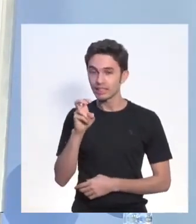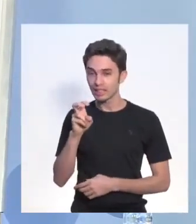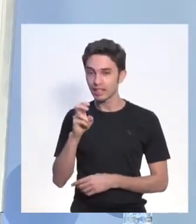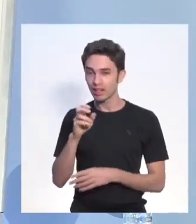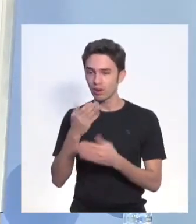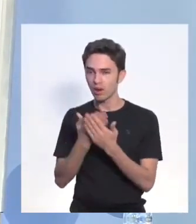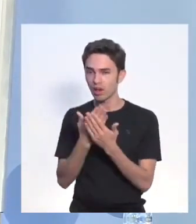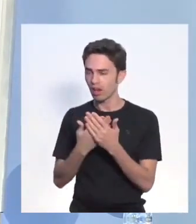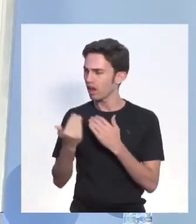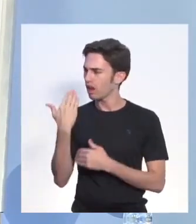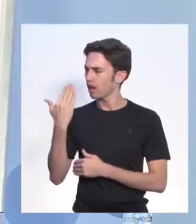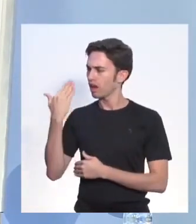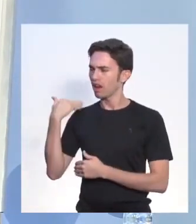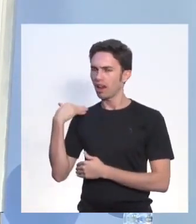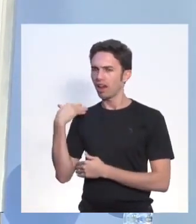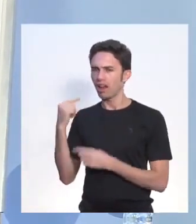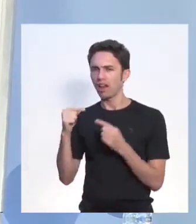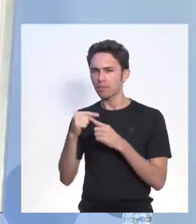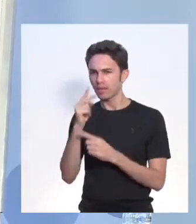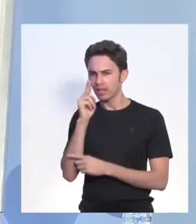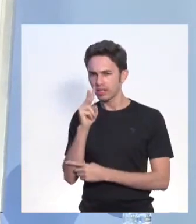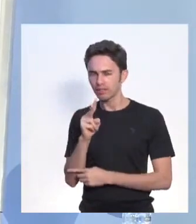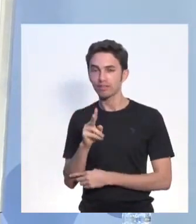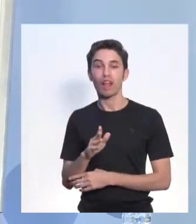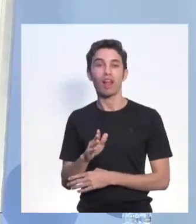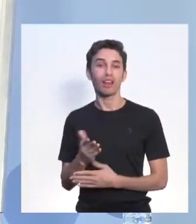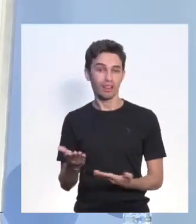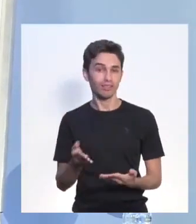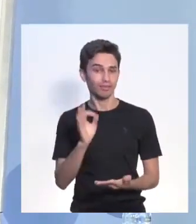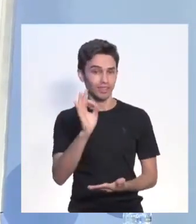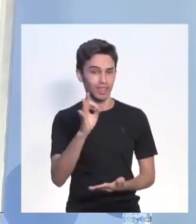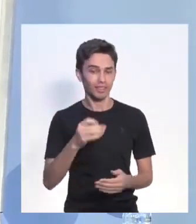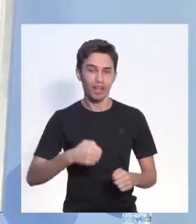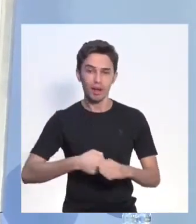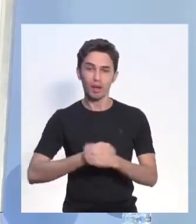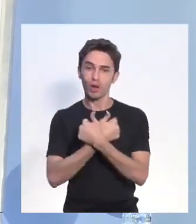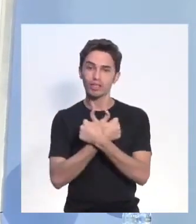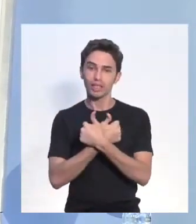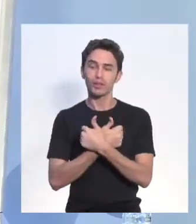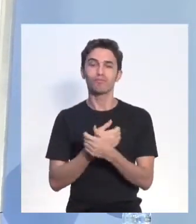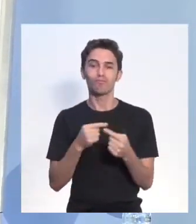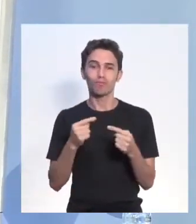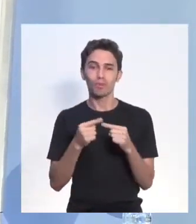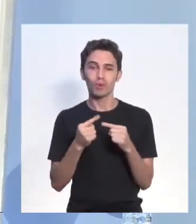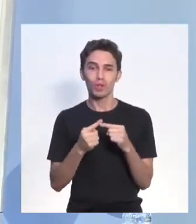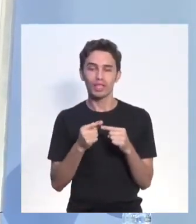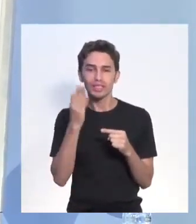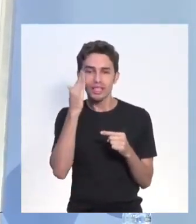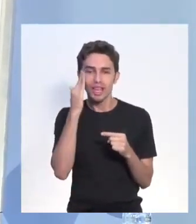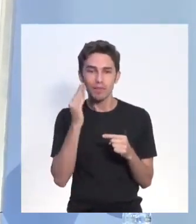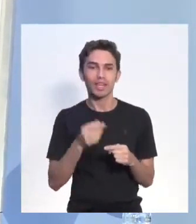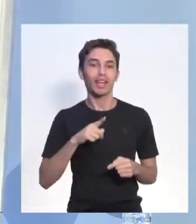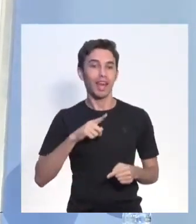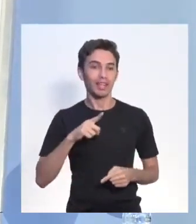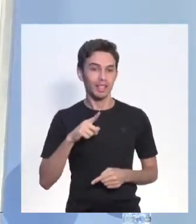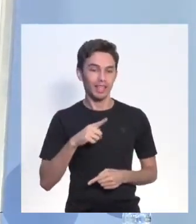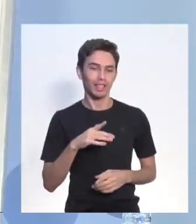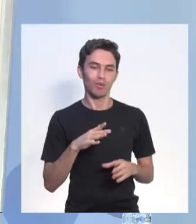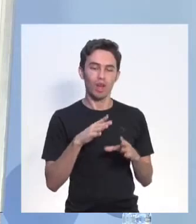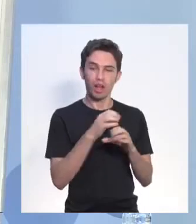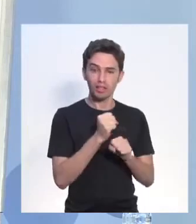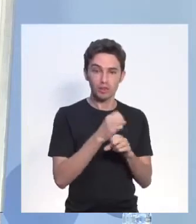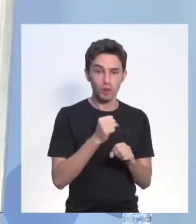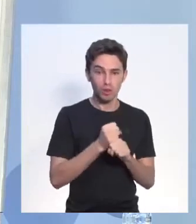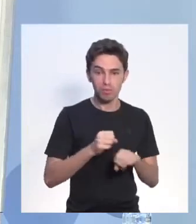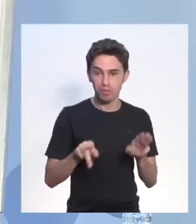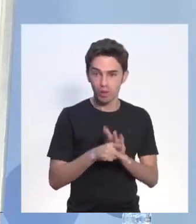aqui uma equação do primeiro grau. Como que a gente sabe que é uma equação do primeiro grau? A gente tem uma conta matemática que tem uma letra desconhecida